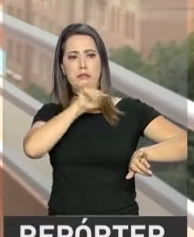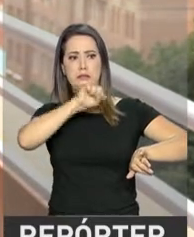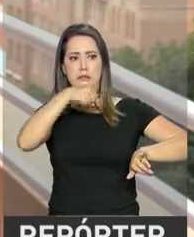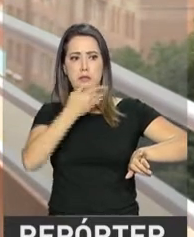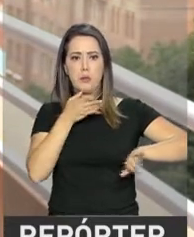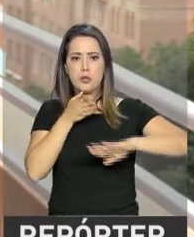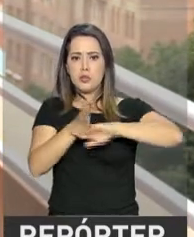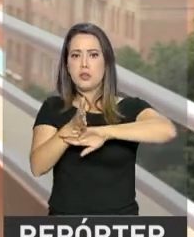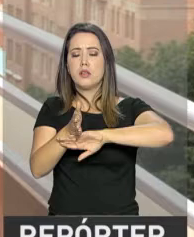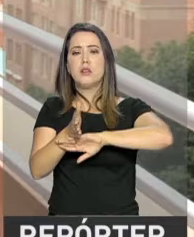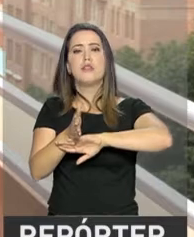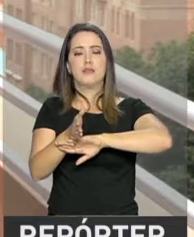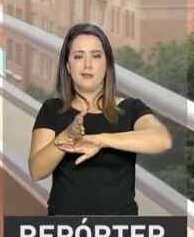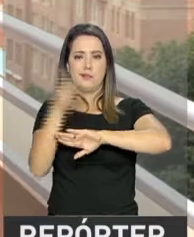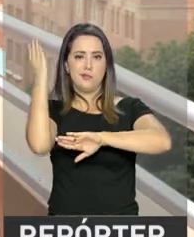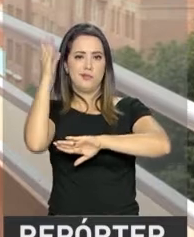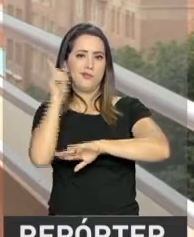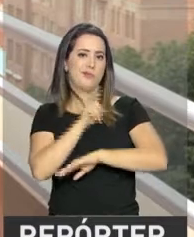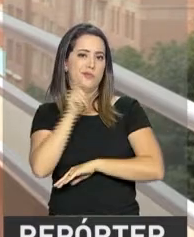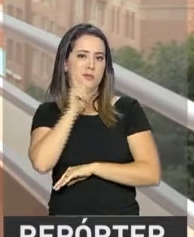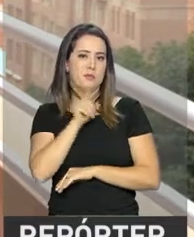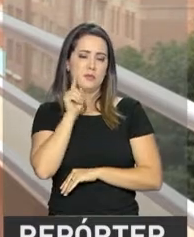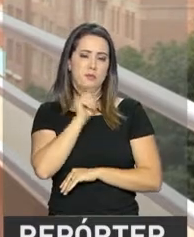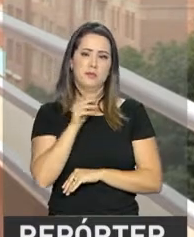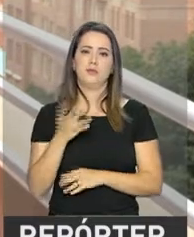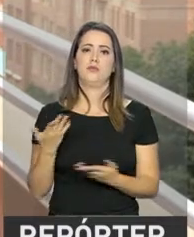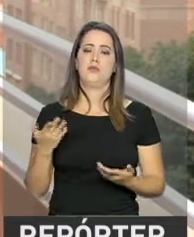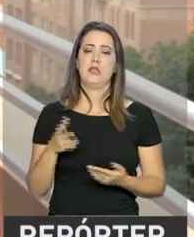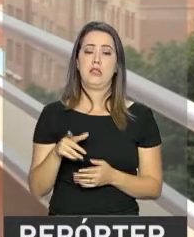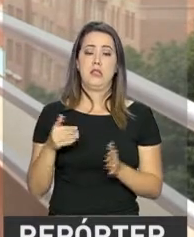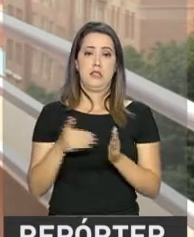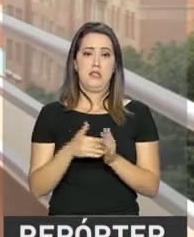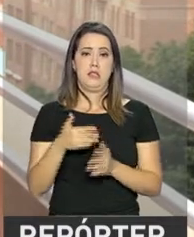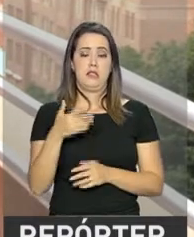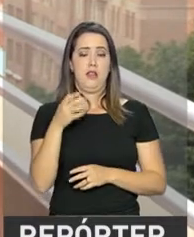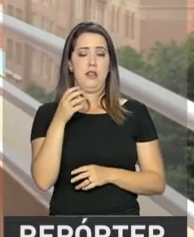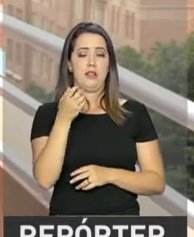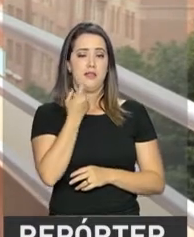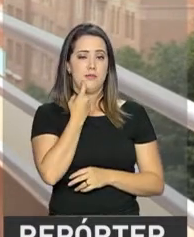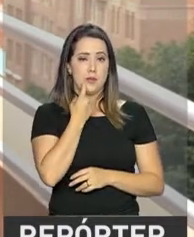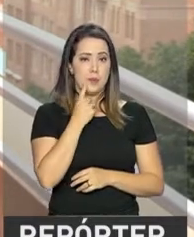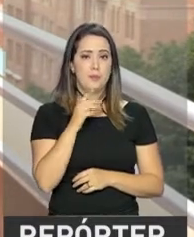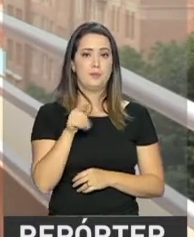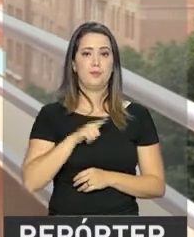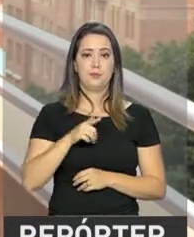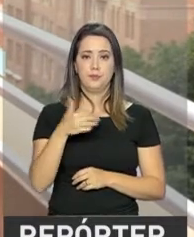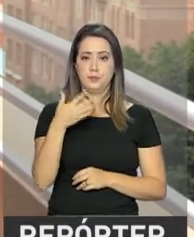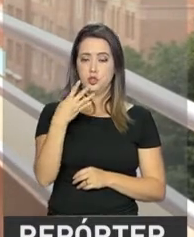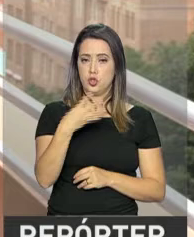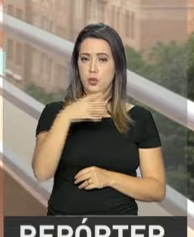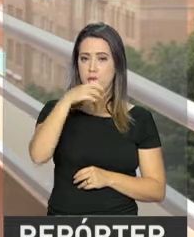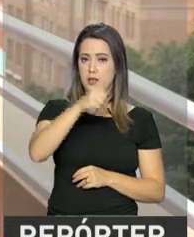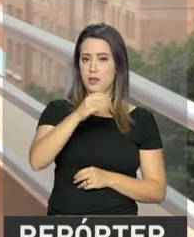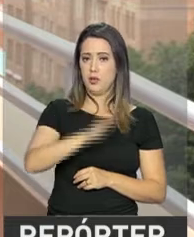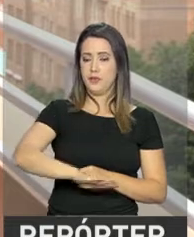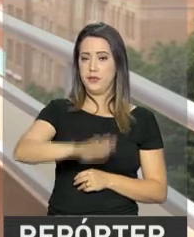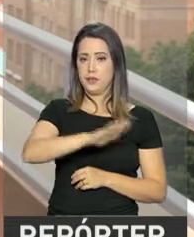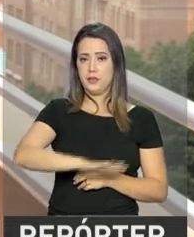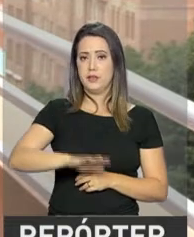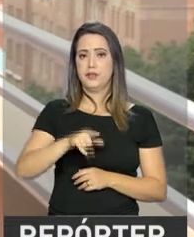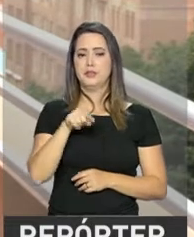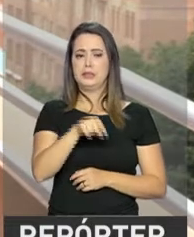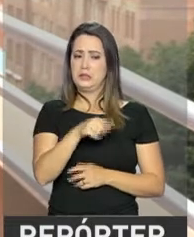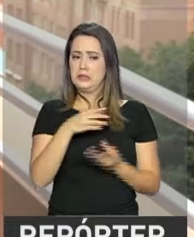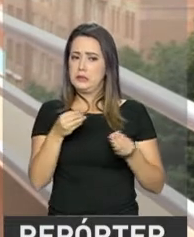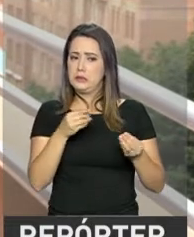cruzado a fronteira com o México. Até a sexta, a informação era de 49 menores. A situação dessas crianças brasileiras